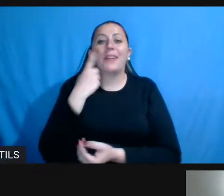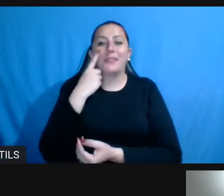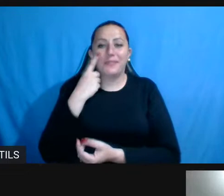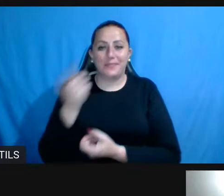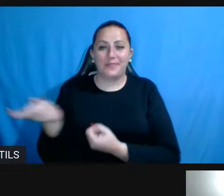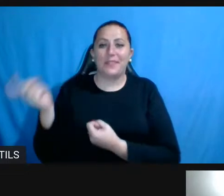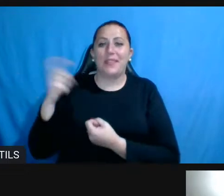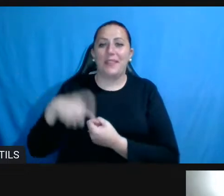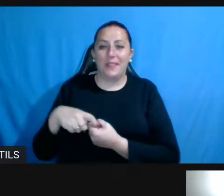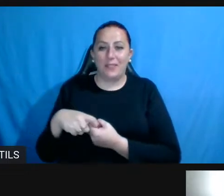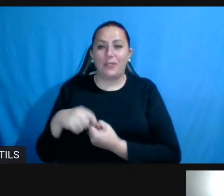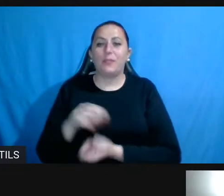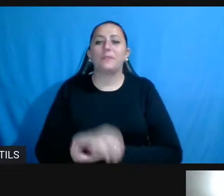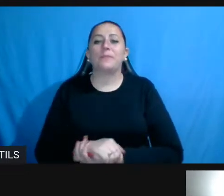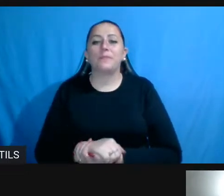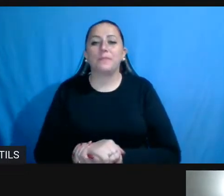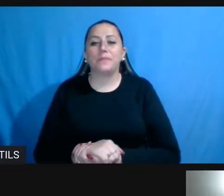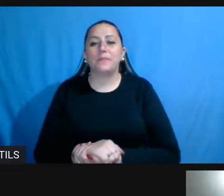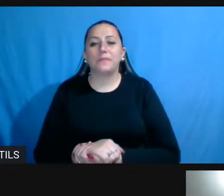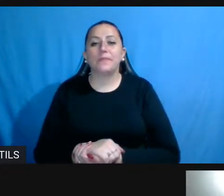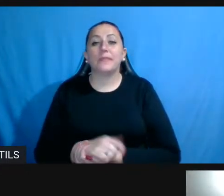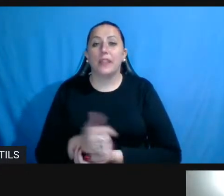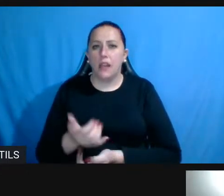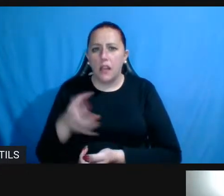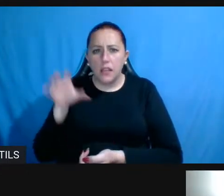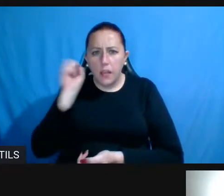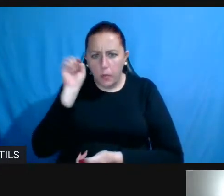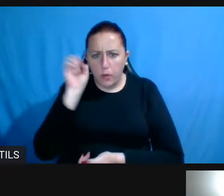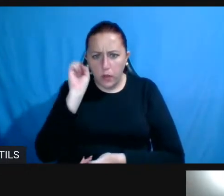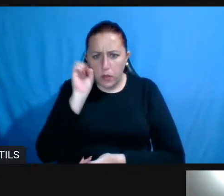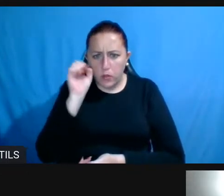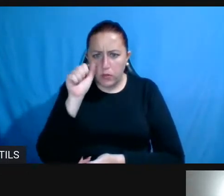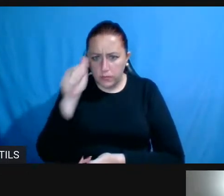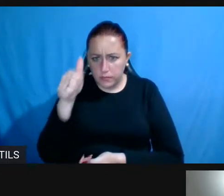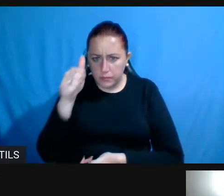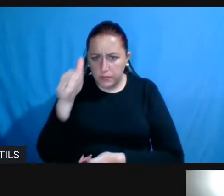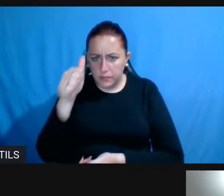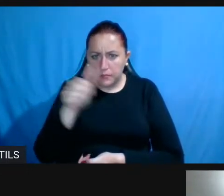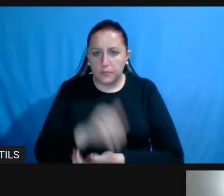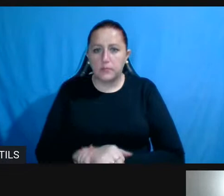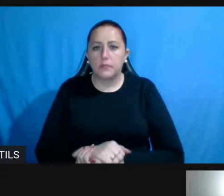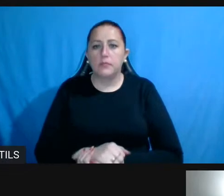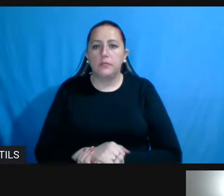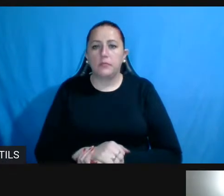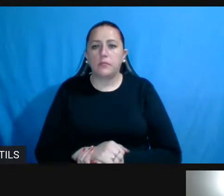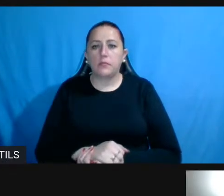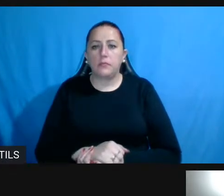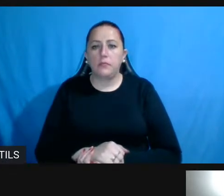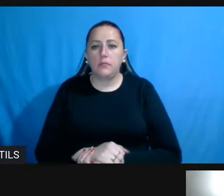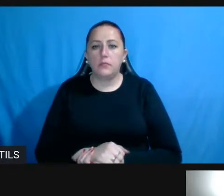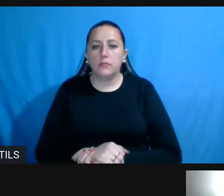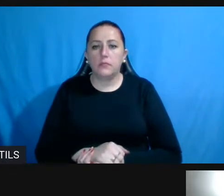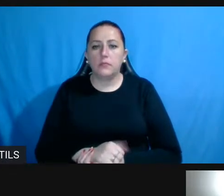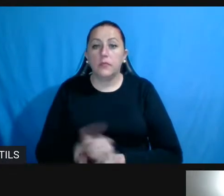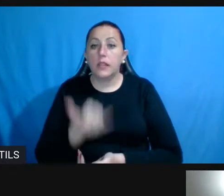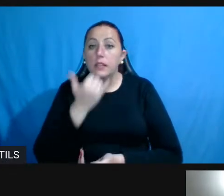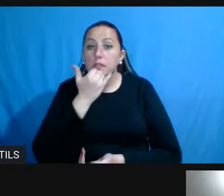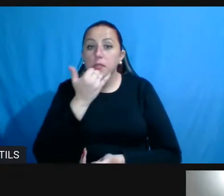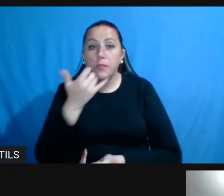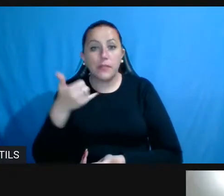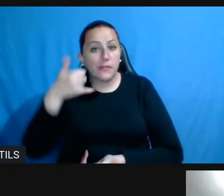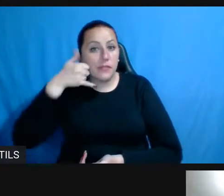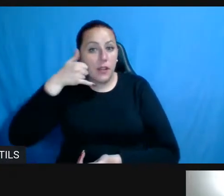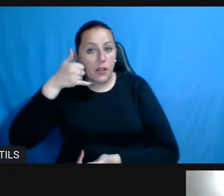Oi. André. Tá me ouvindo, Marli? Sim, ouvindo. Eu fui para o celular,